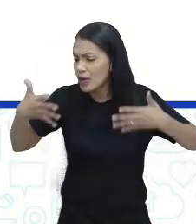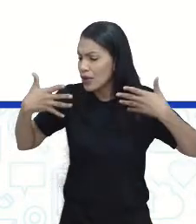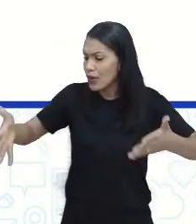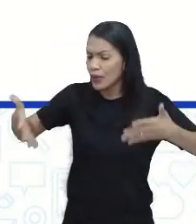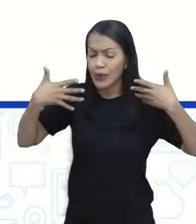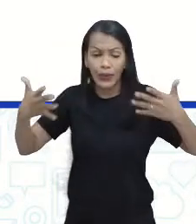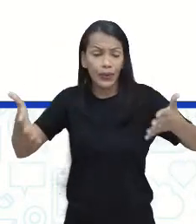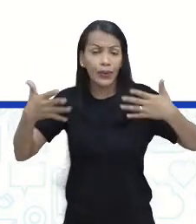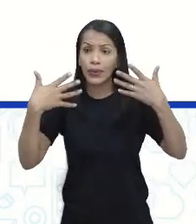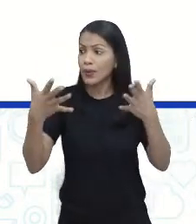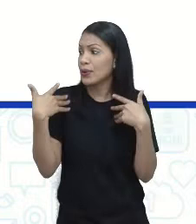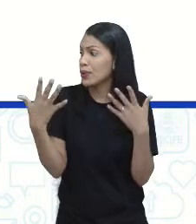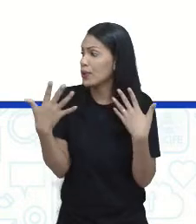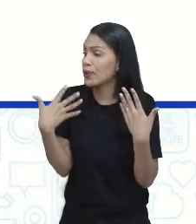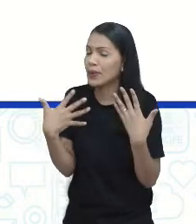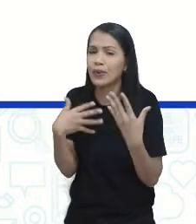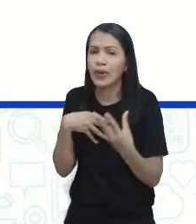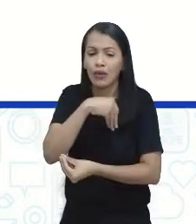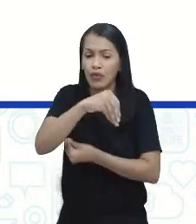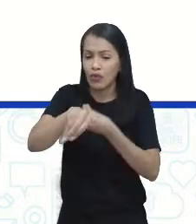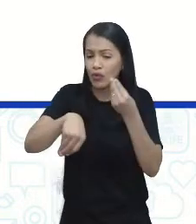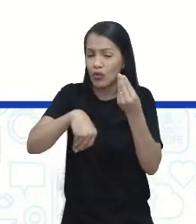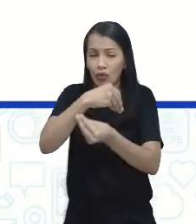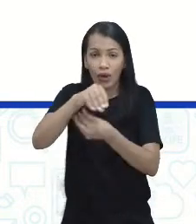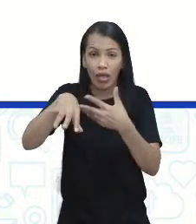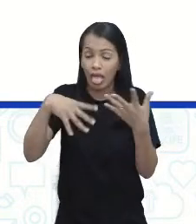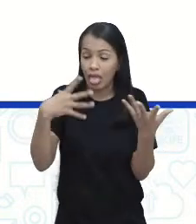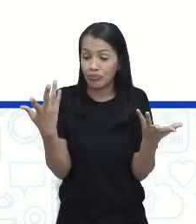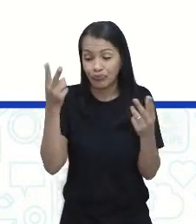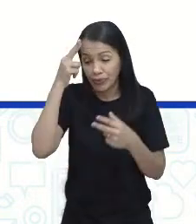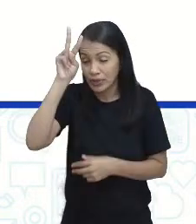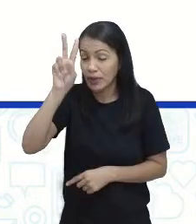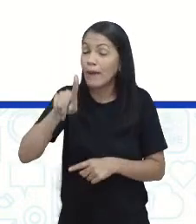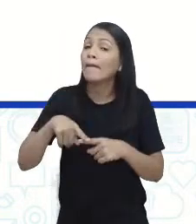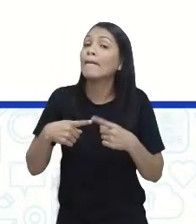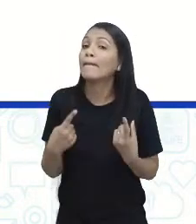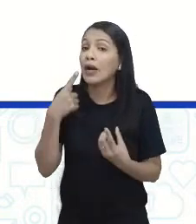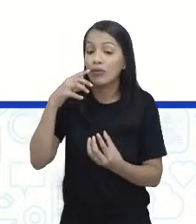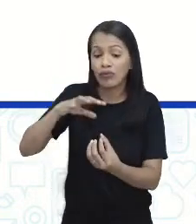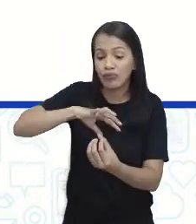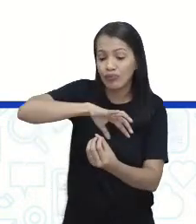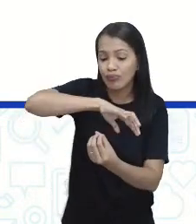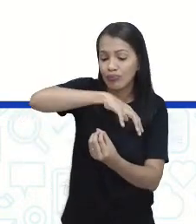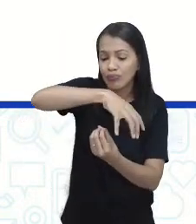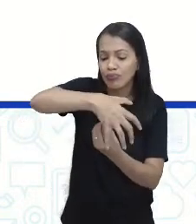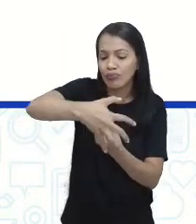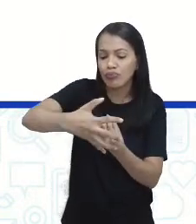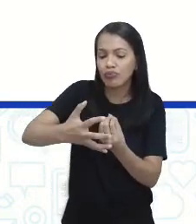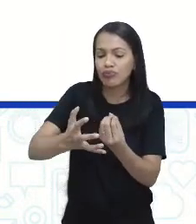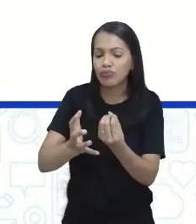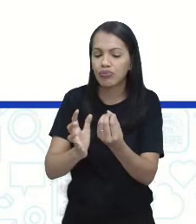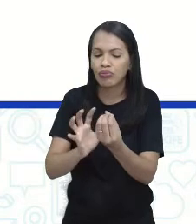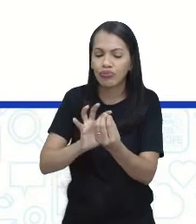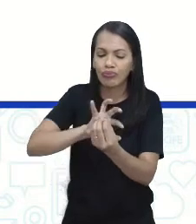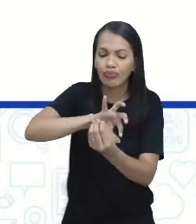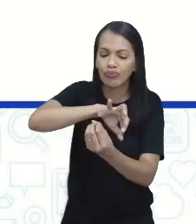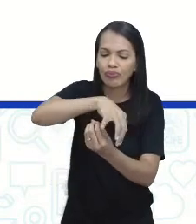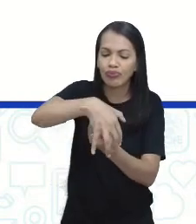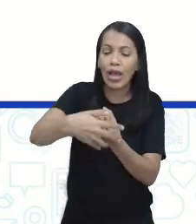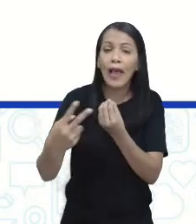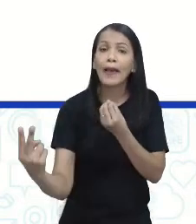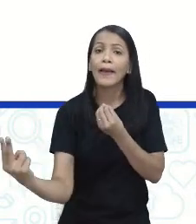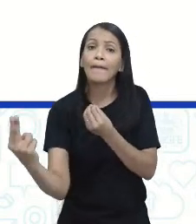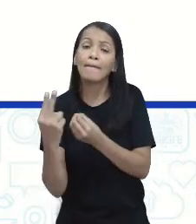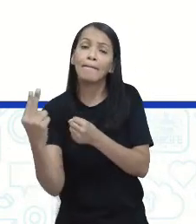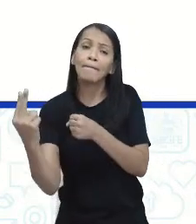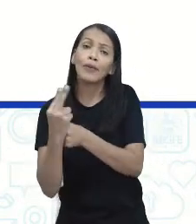efeito estufa, e aí sai misturando tudo, não é? Mas essa camada de ozônio é o quê? Essa cobertura de gás que protege o